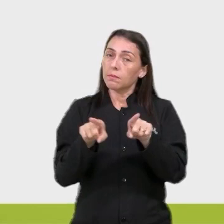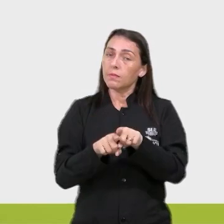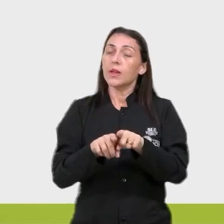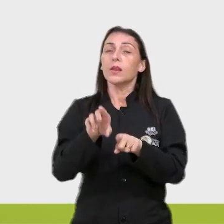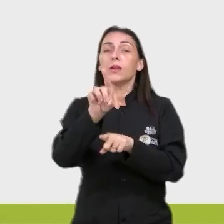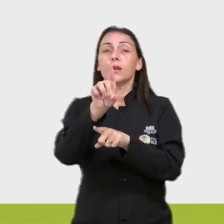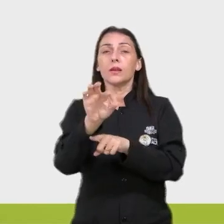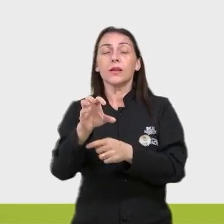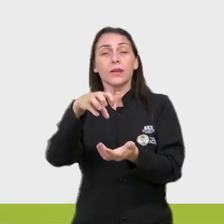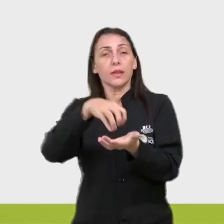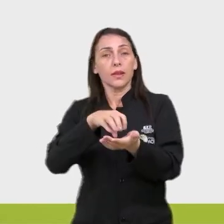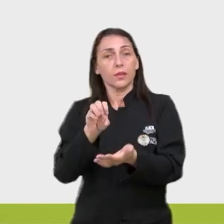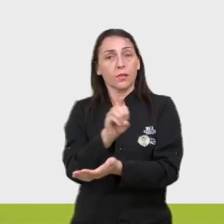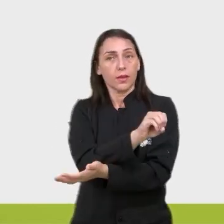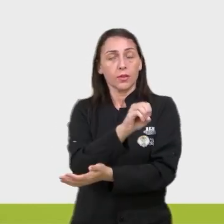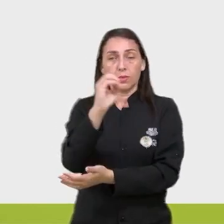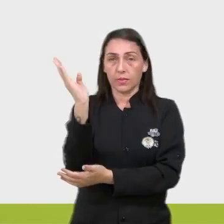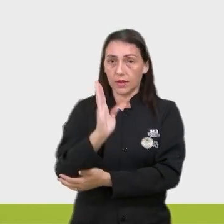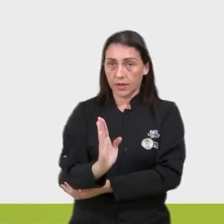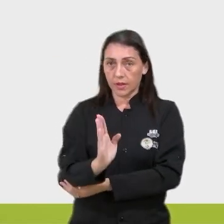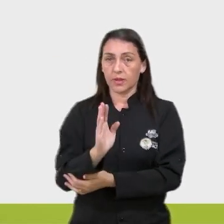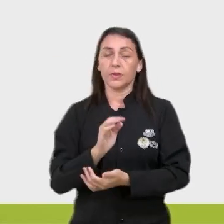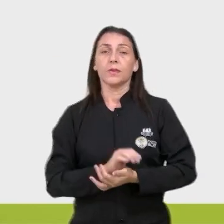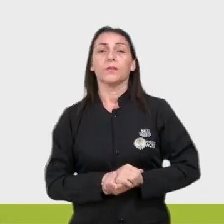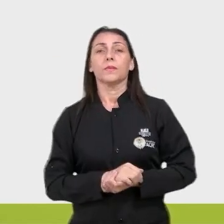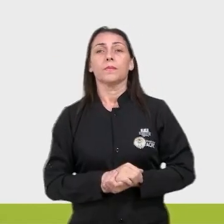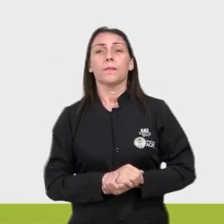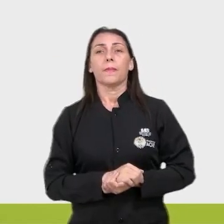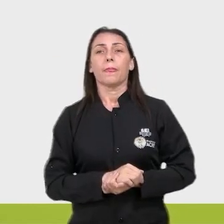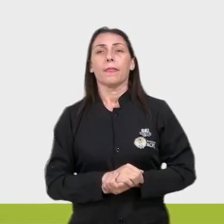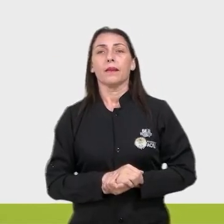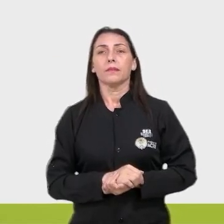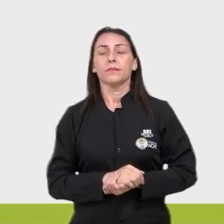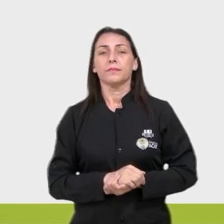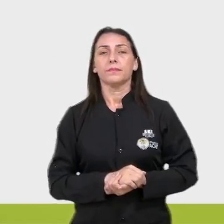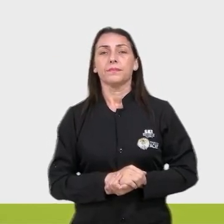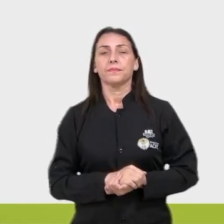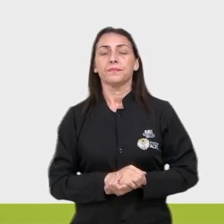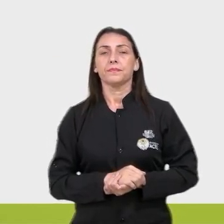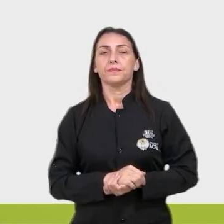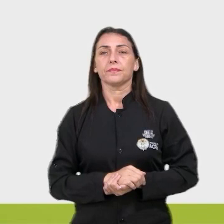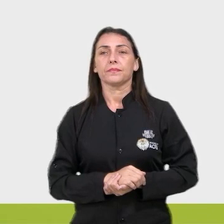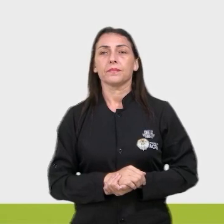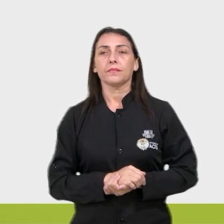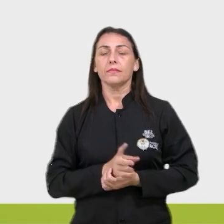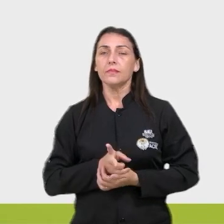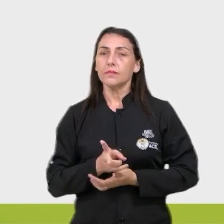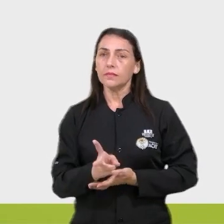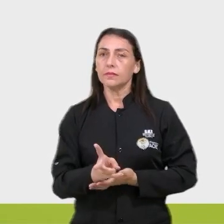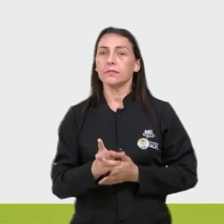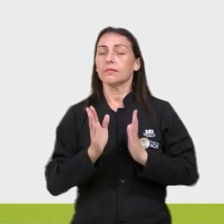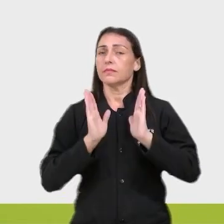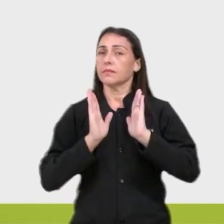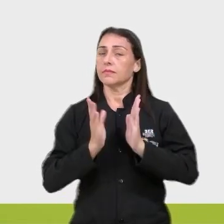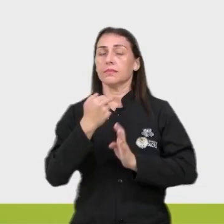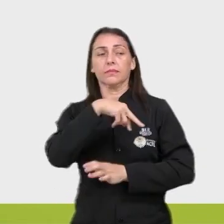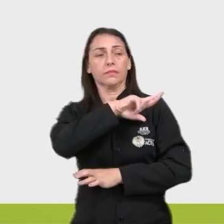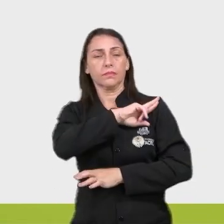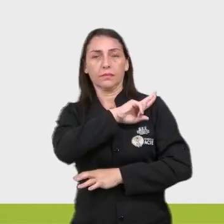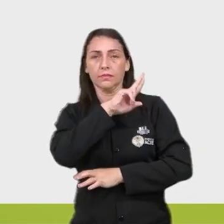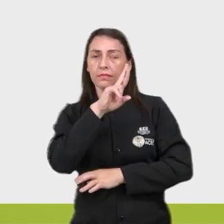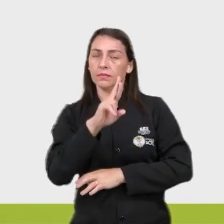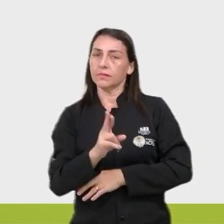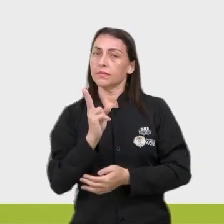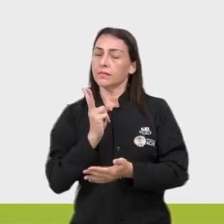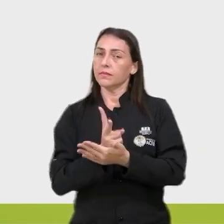aí de centro-oeste do Brasil. Então, é o centro-oeste do nosso país. Continuando, já é responsável